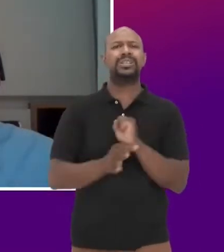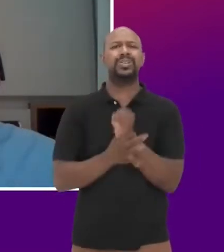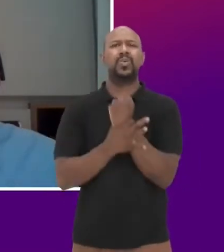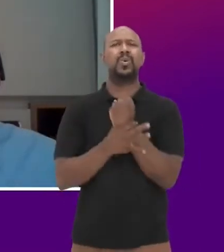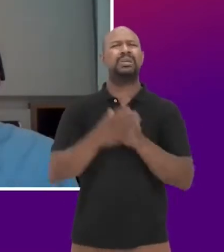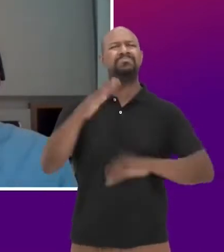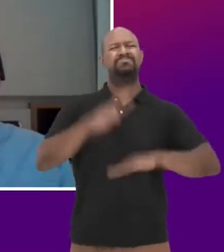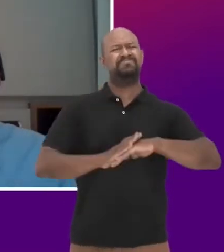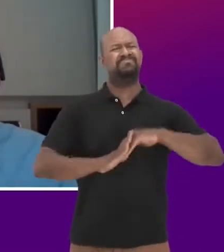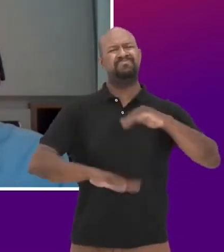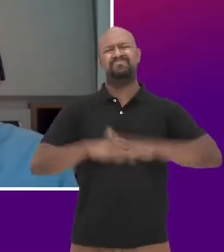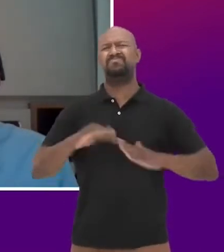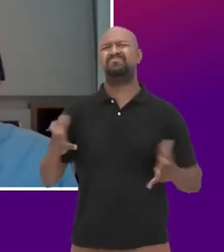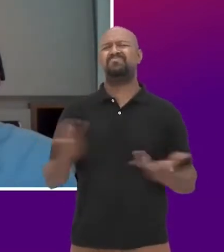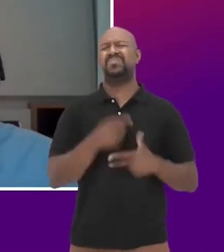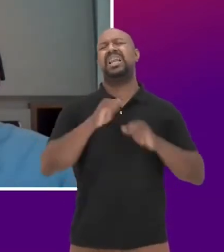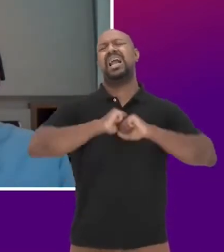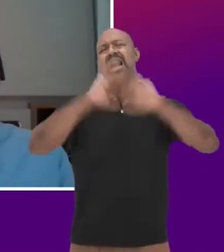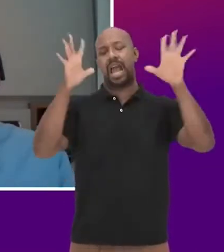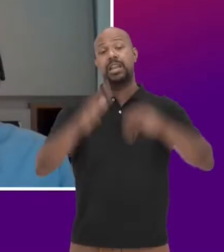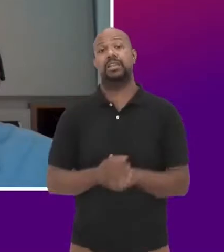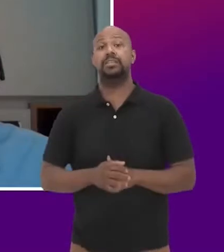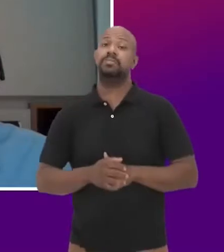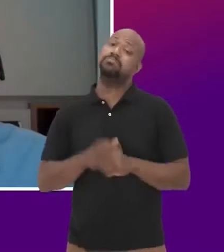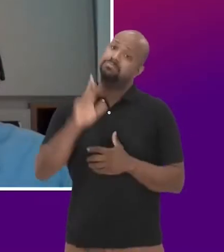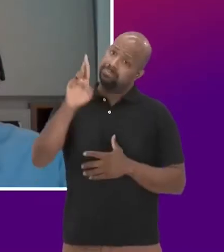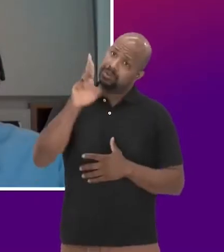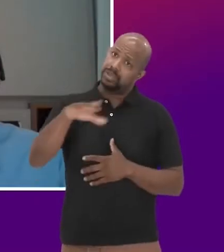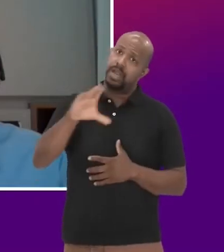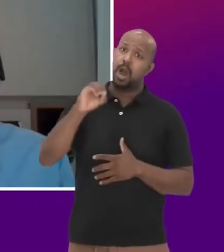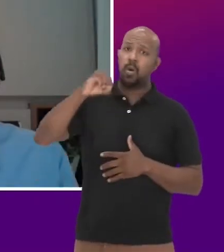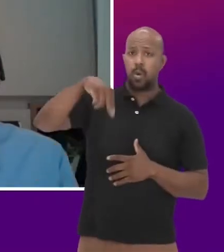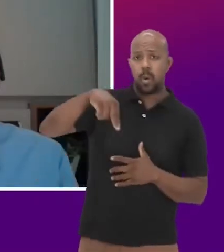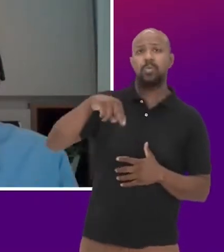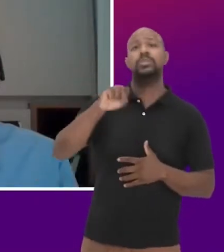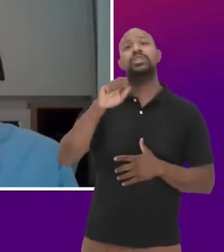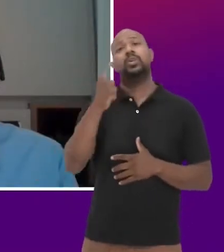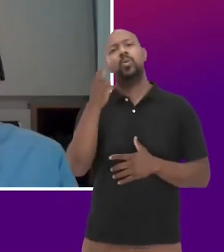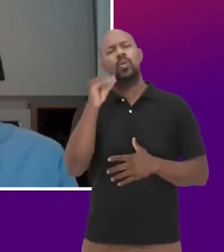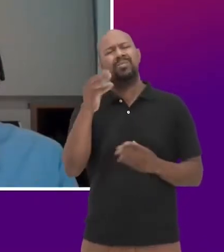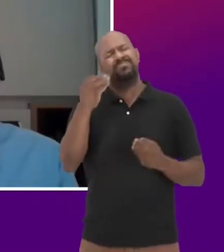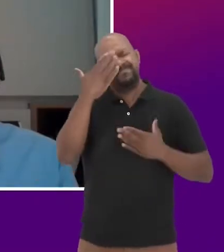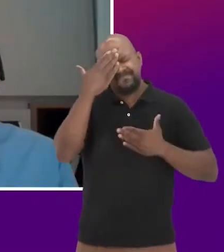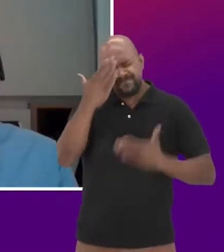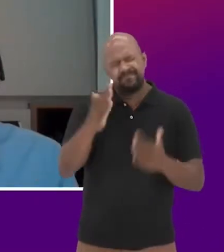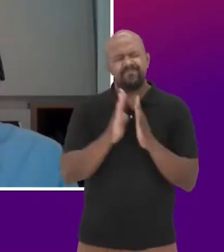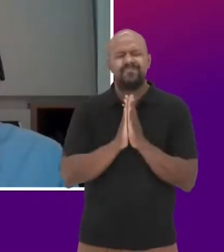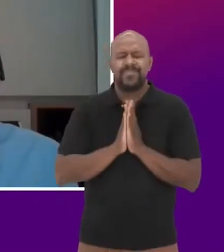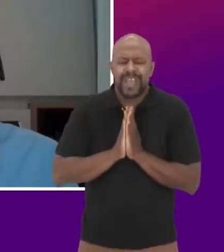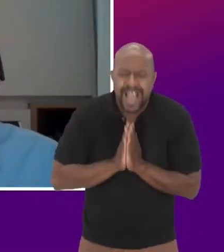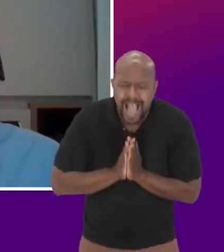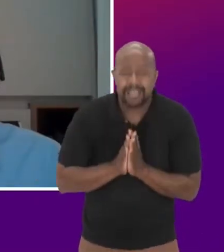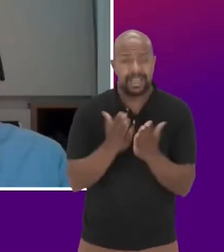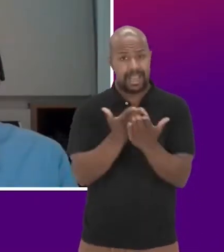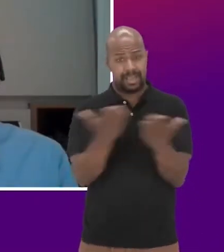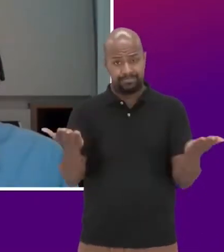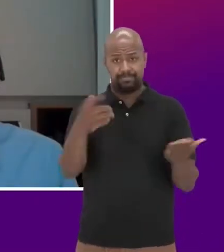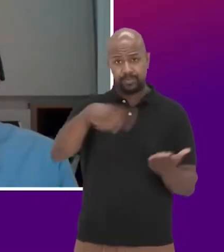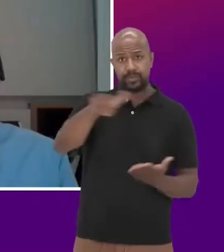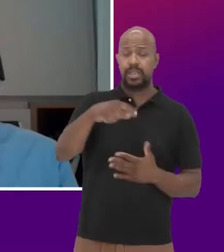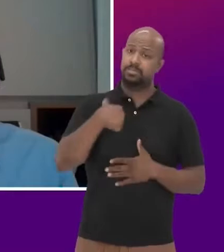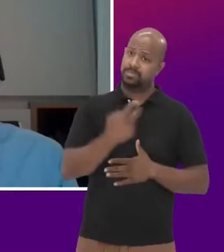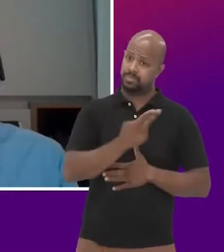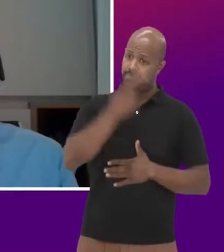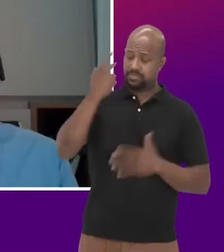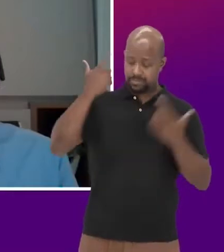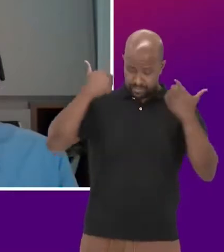imensa competência e imensa clareza. Em nome da Conseguro, muito, muito obrigado a cada um de vocês e em meu